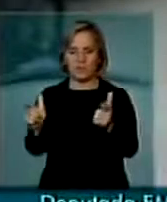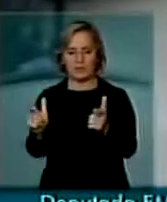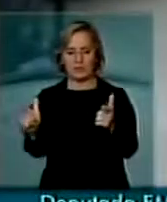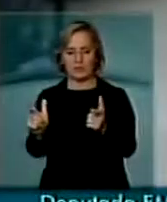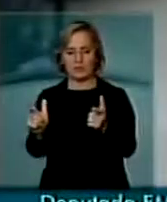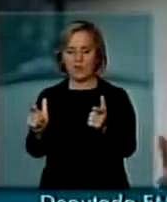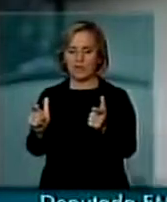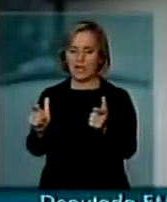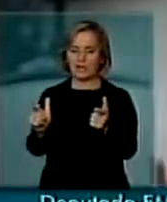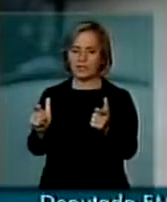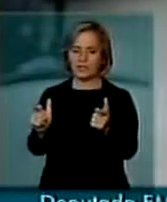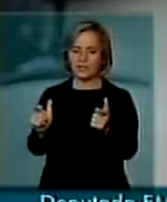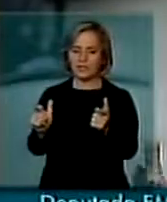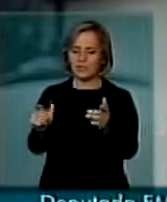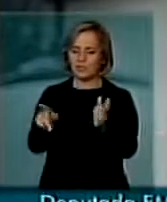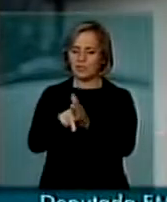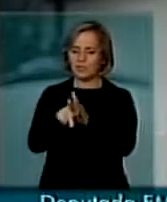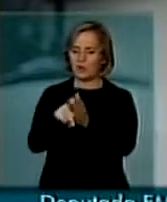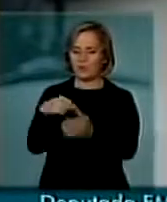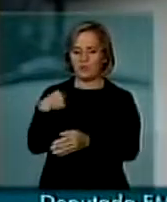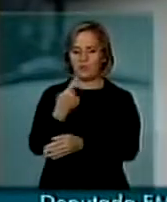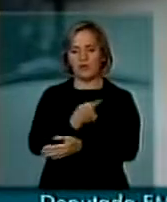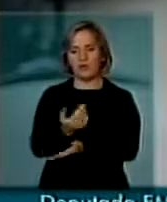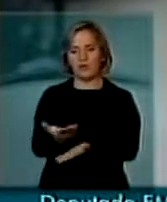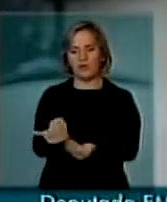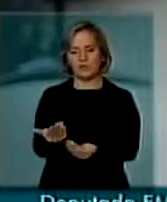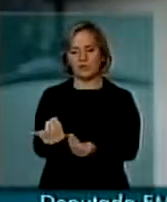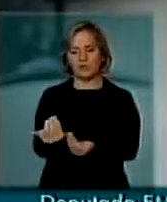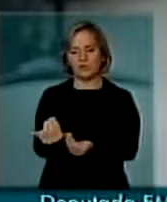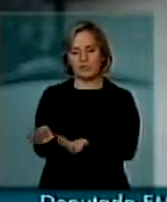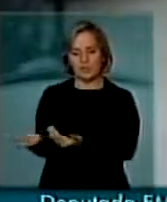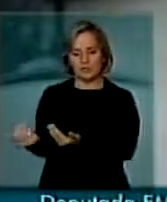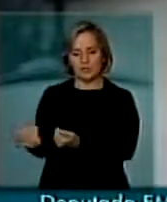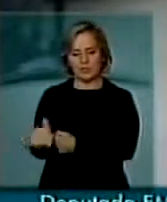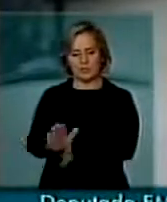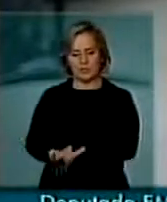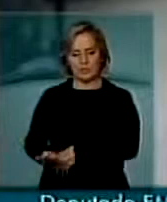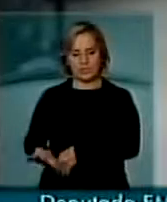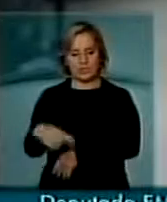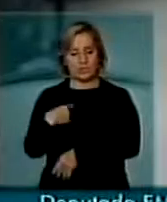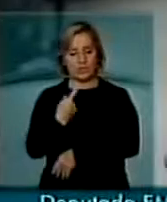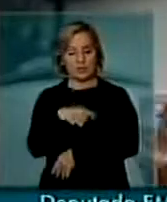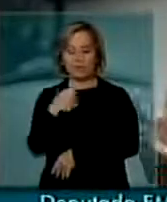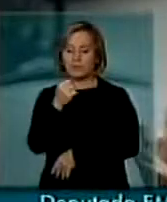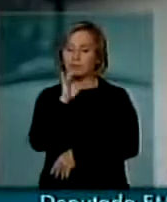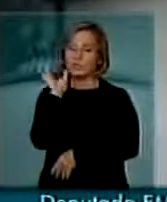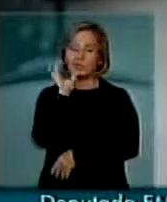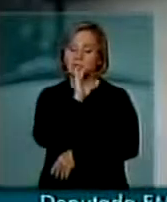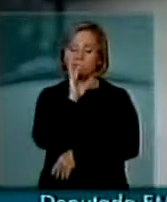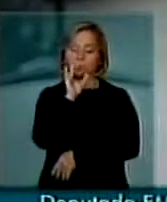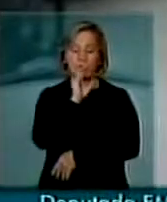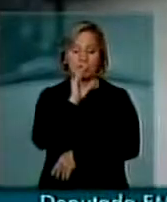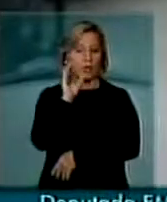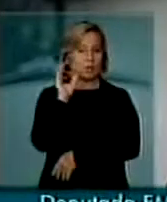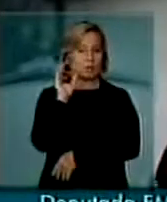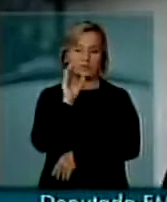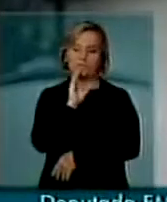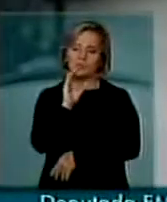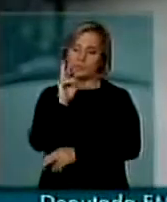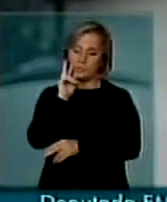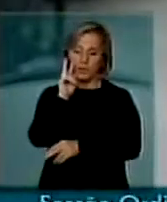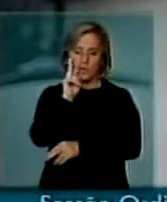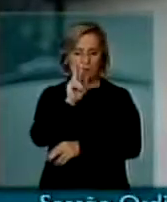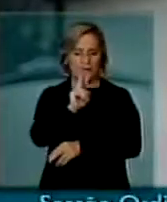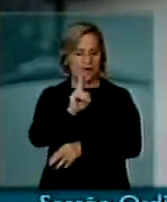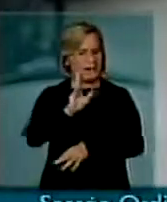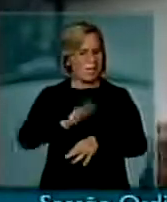voz e vez para a nossa juventude. Nós precisamos urgentemente olhar cada vez mais para as